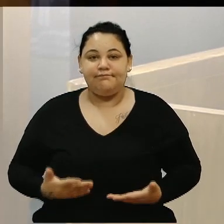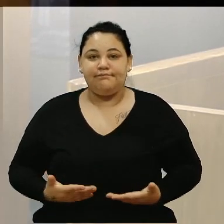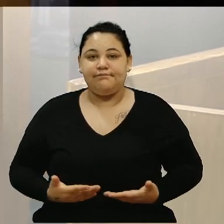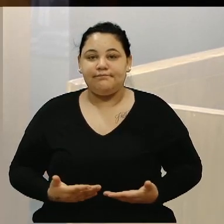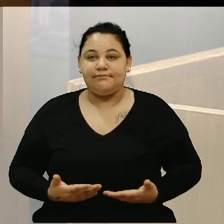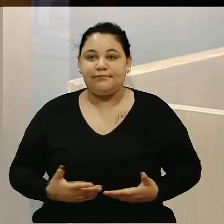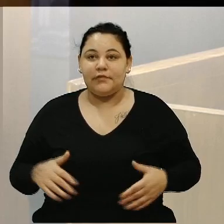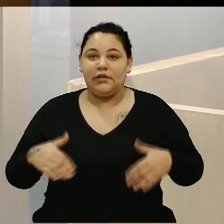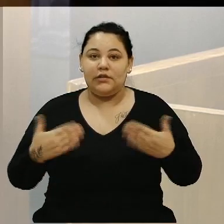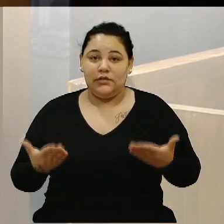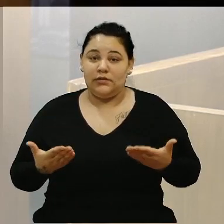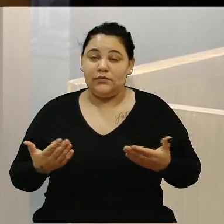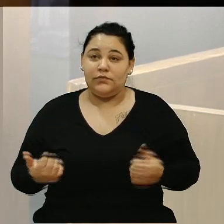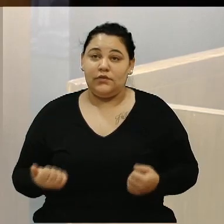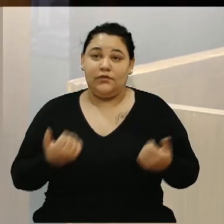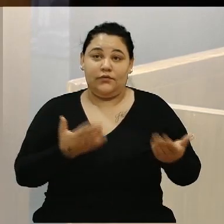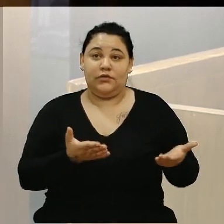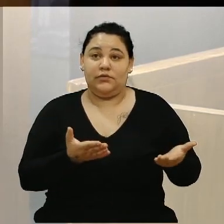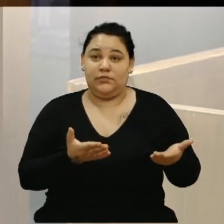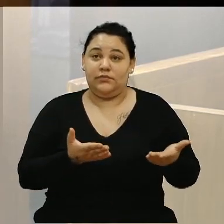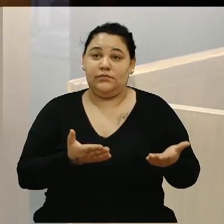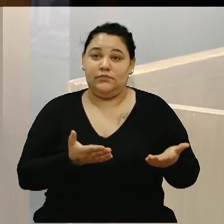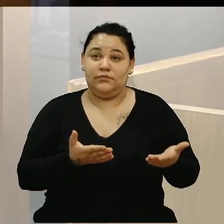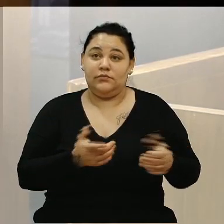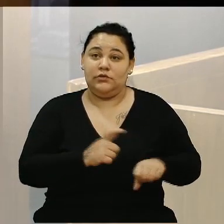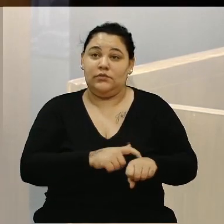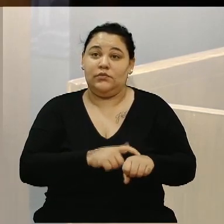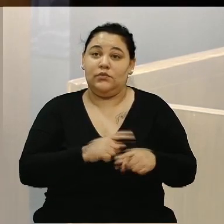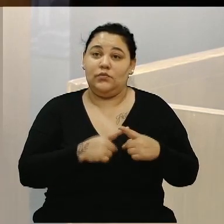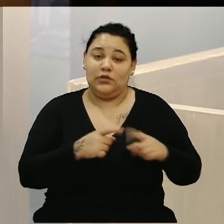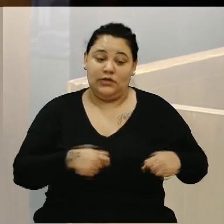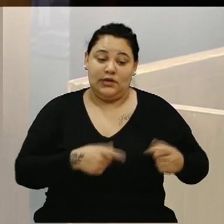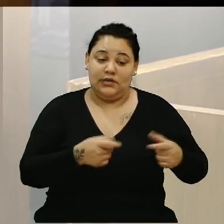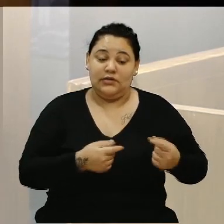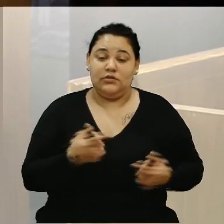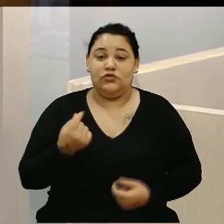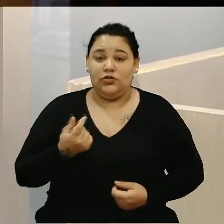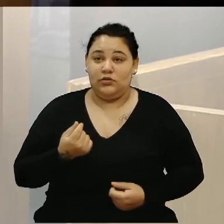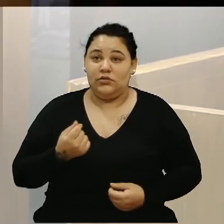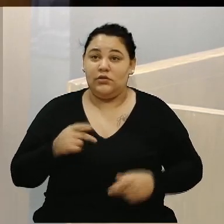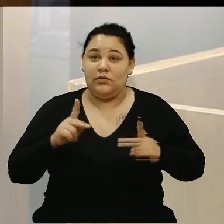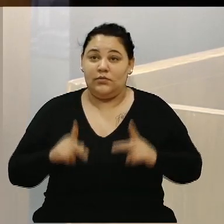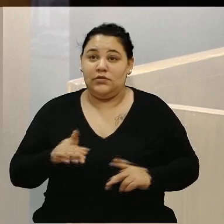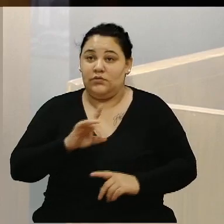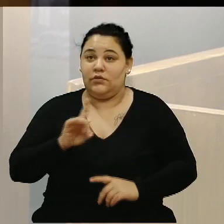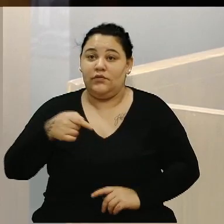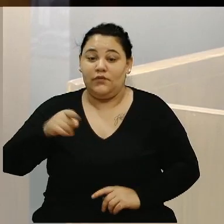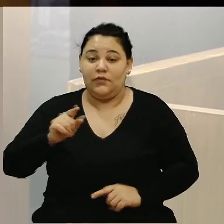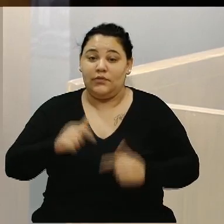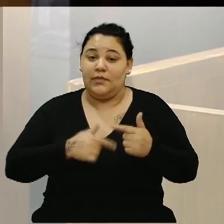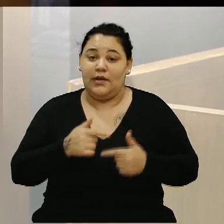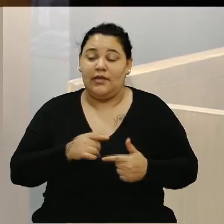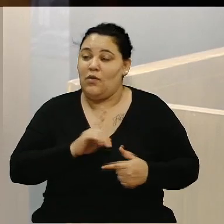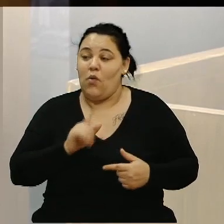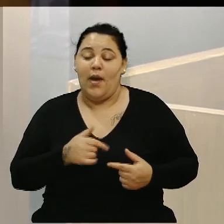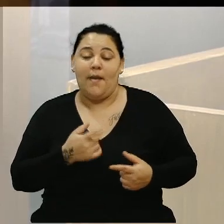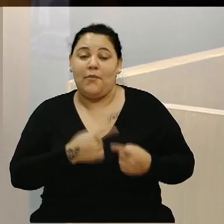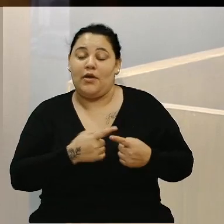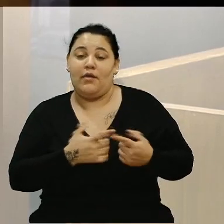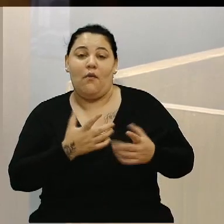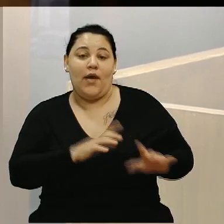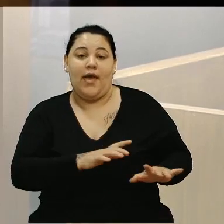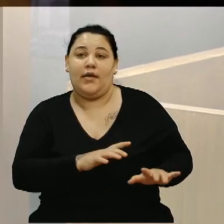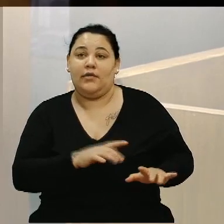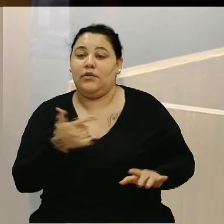eu vou dar esse prazo. Porque a gente está gastando dinheiro e as pessoas não estão indo para a rua porque não querem. É porque não podem, porque não tem